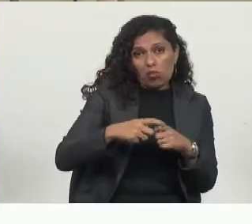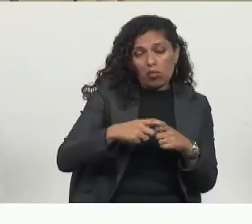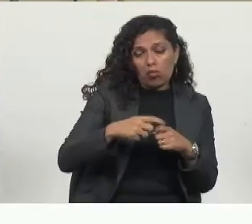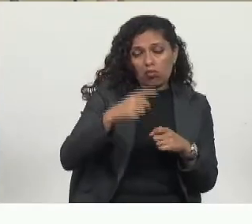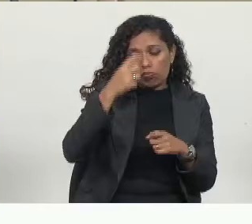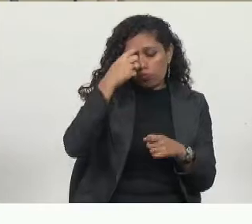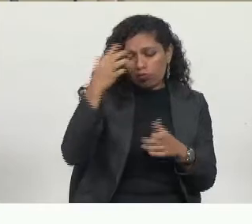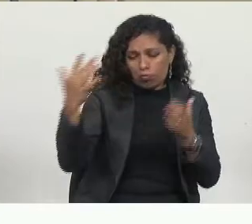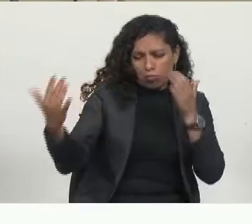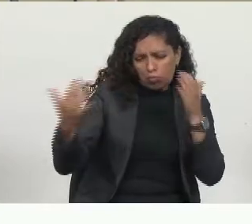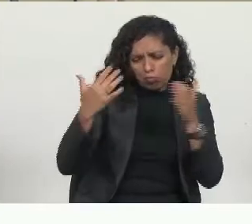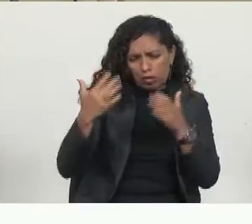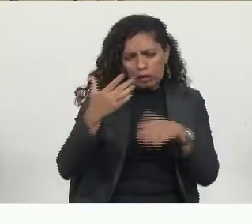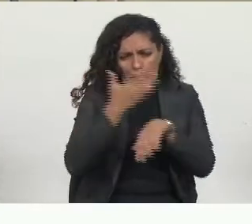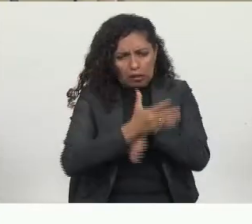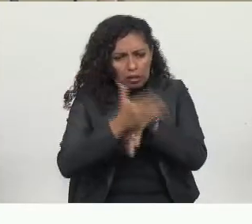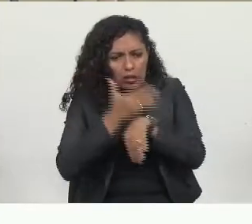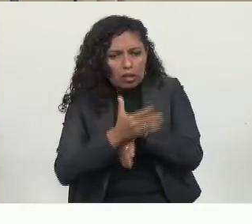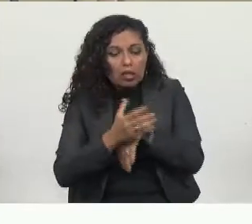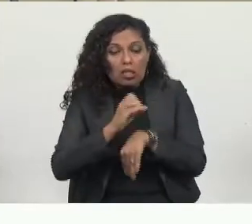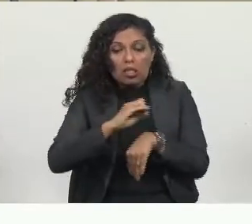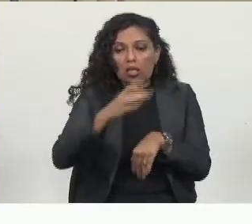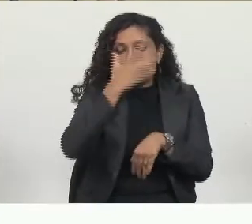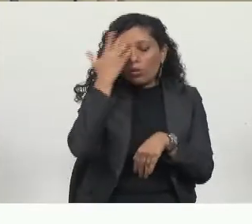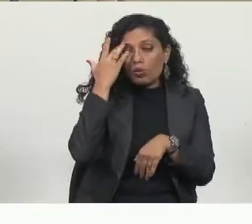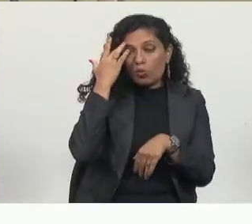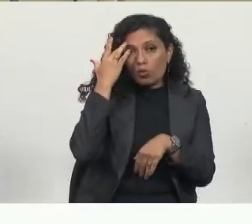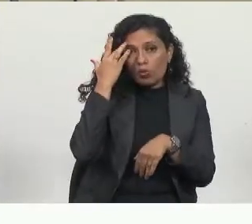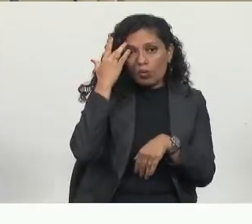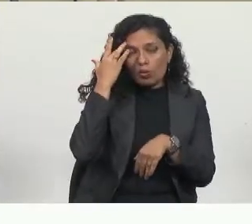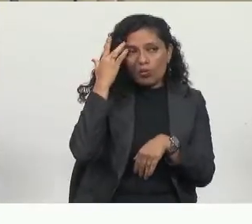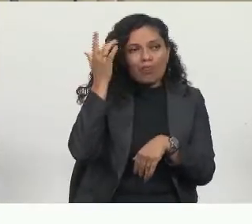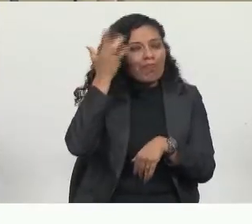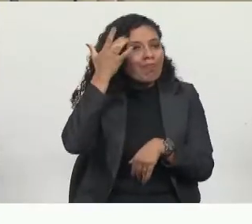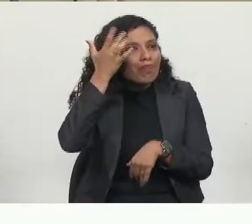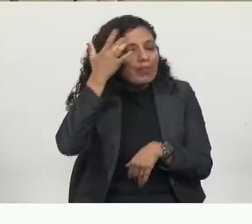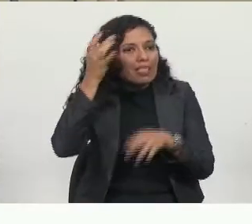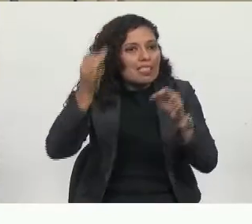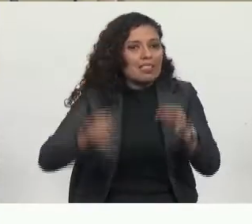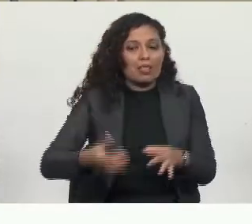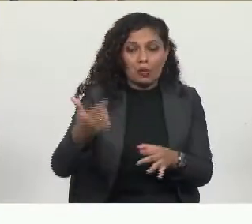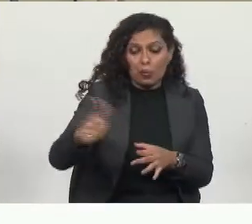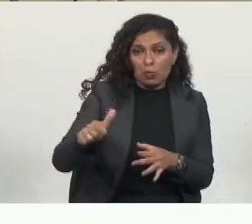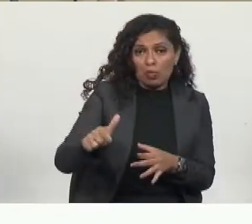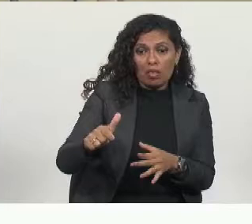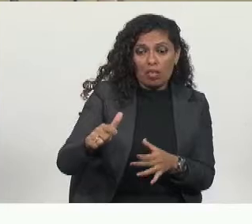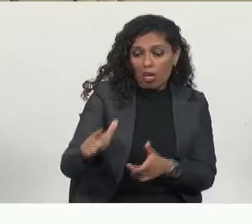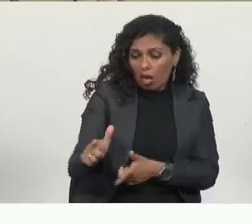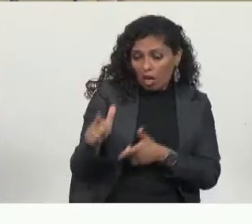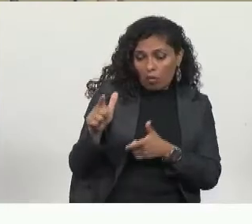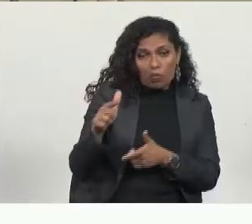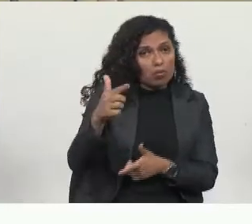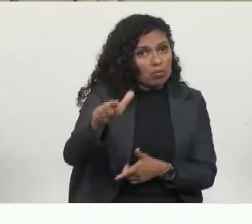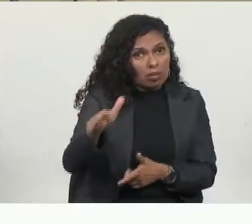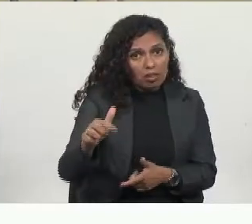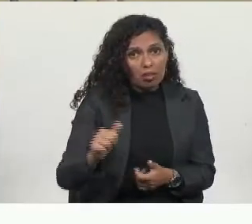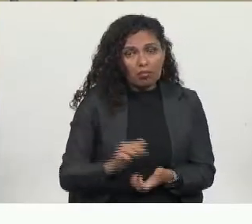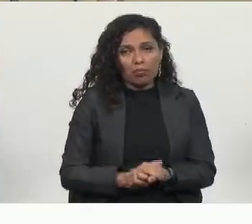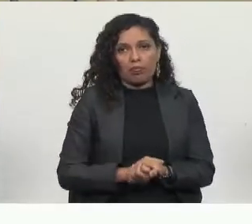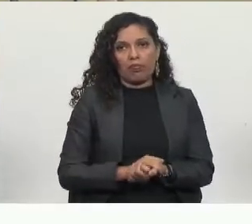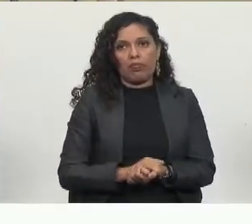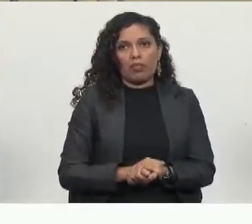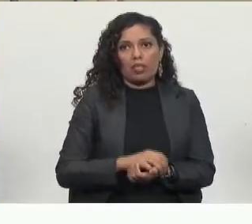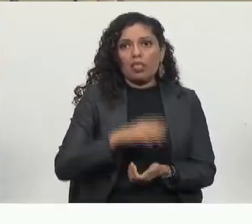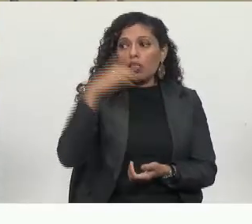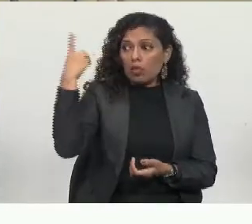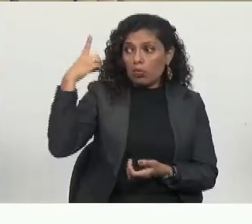Vai ter que treinar. Se o cara não estiver apto, ele não vai ter arma. O deputado que requerer esse porte de arma, ele vai ter que